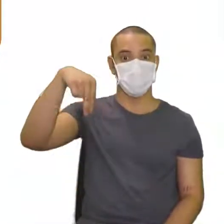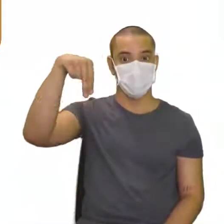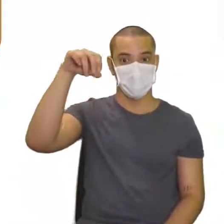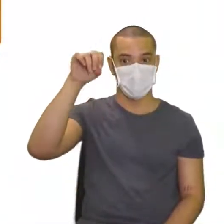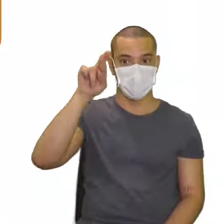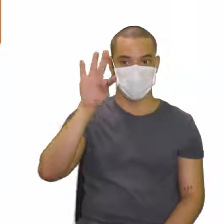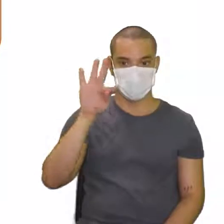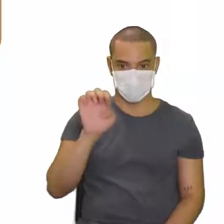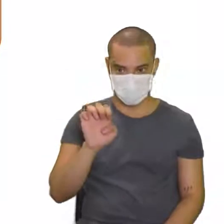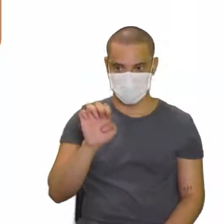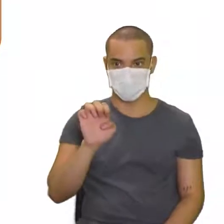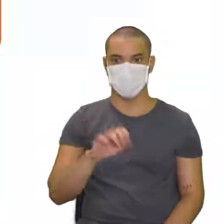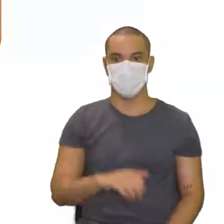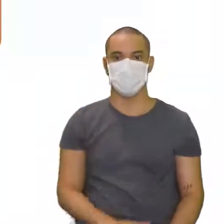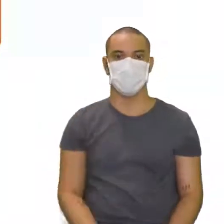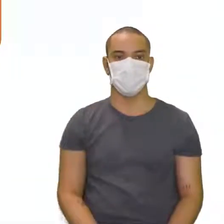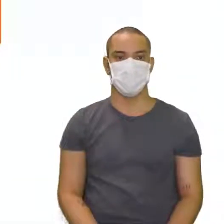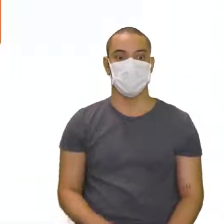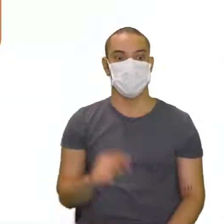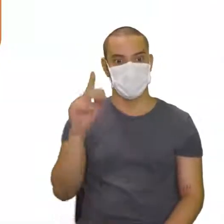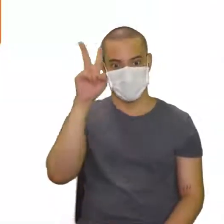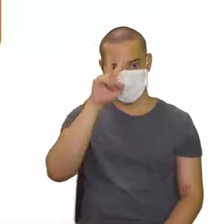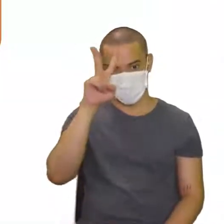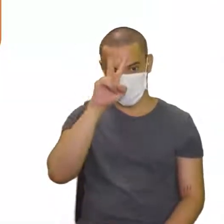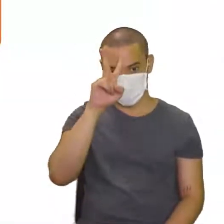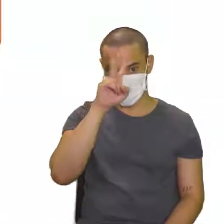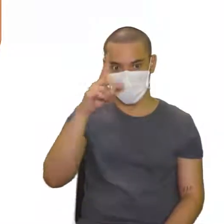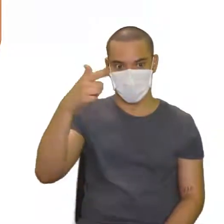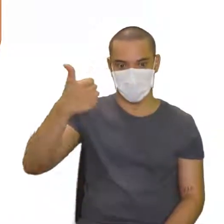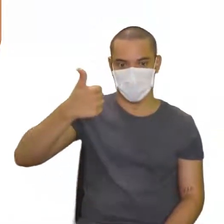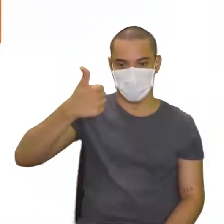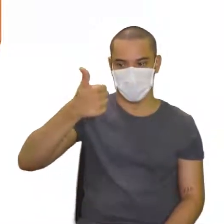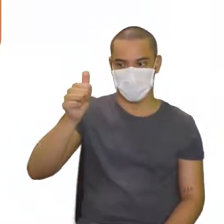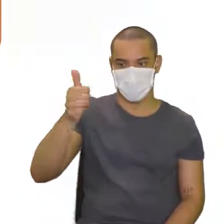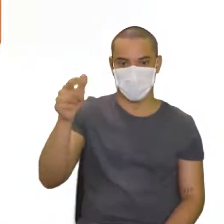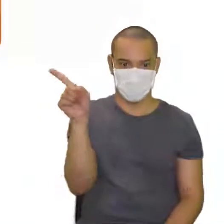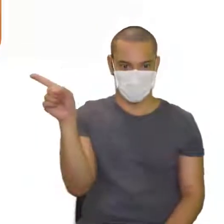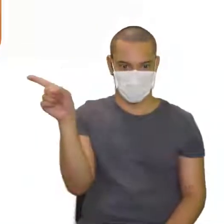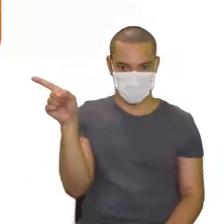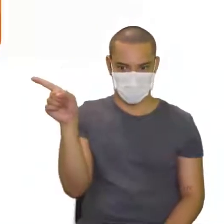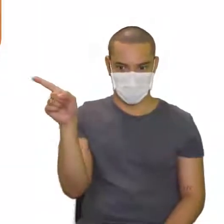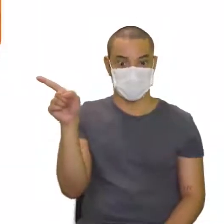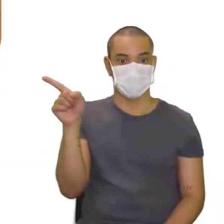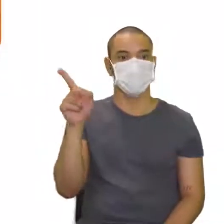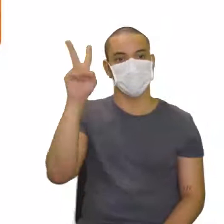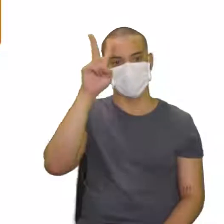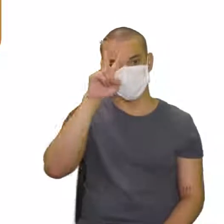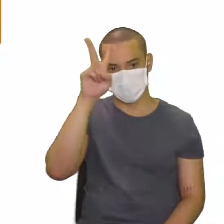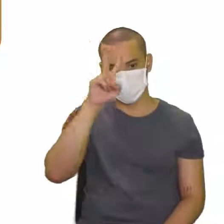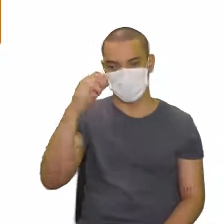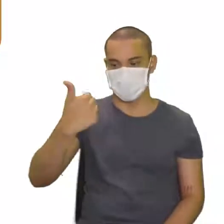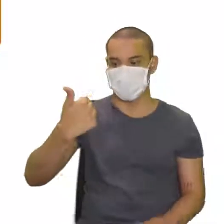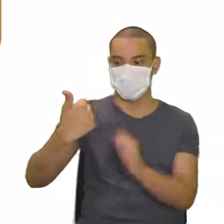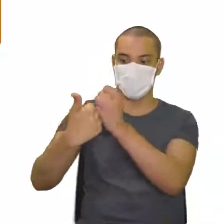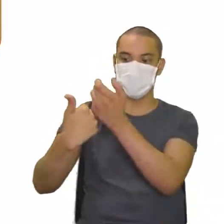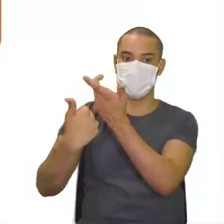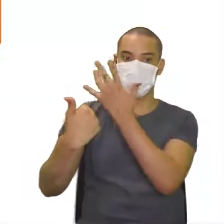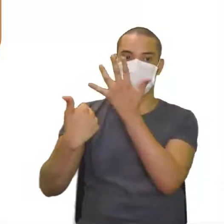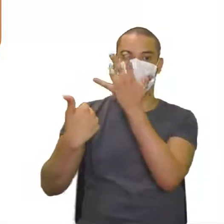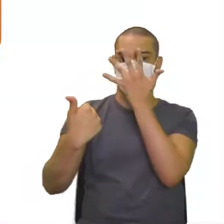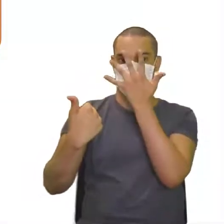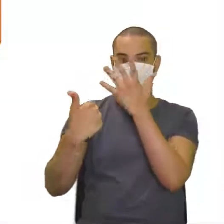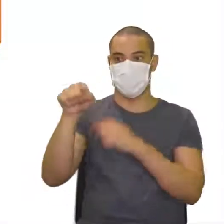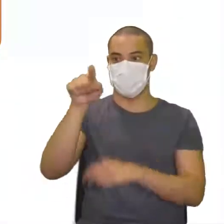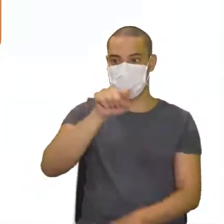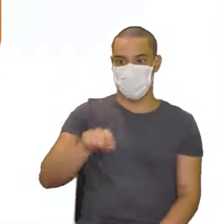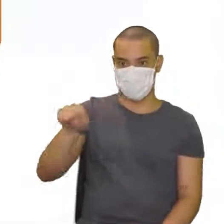aqui, vocês podem ver pela regra da mão direita, ó a mãozinha aqui. Nesse caso, a corrente está percorrendo aqui.